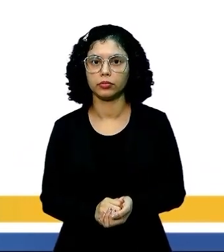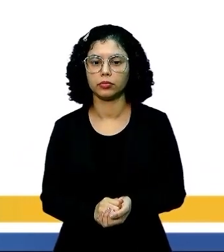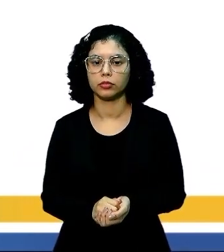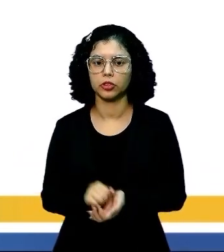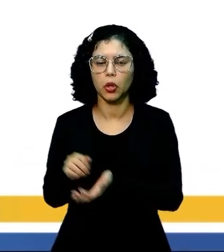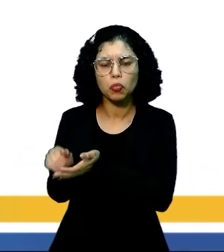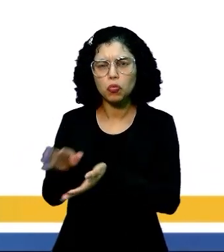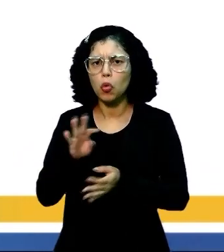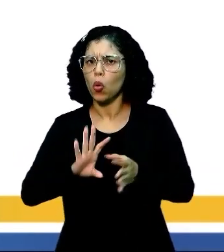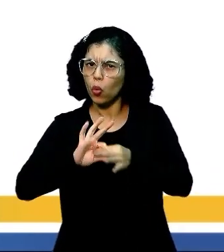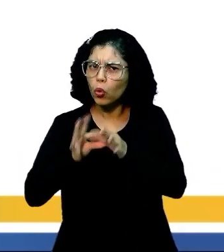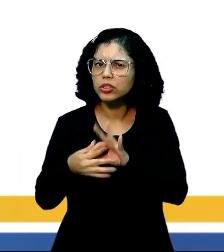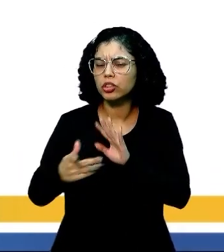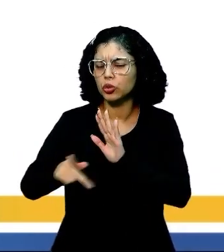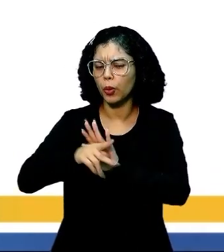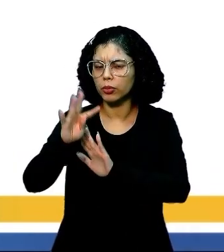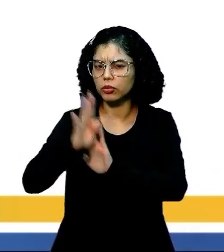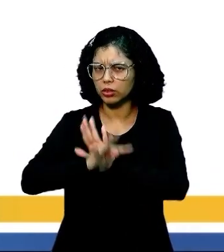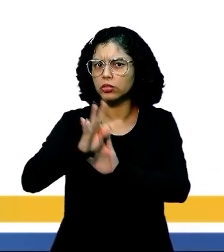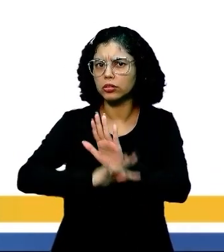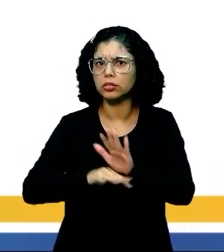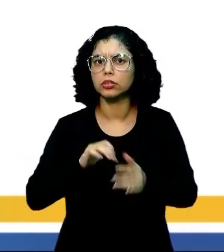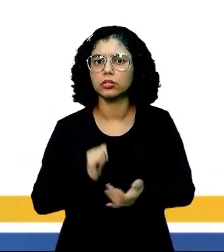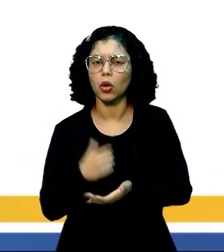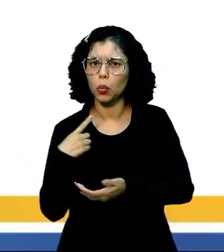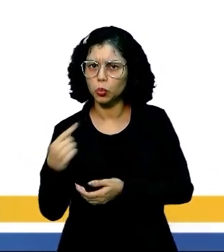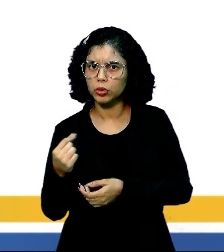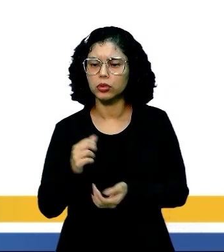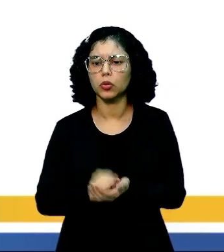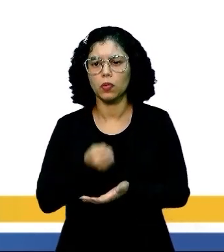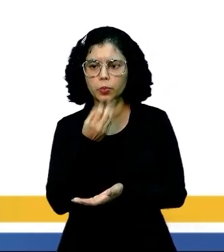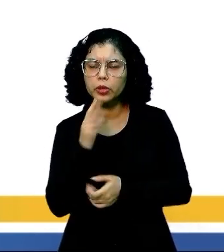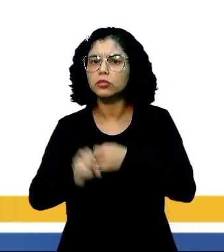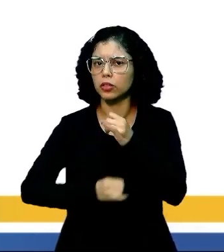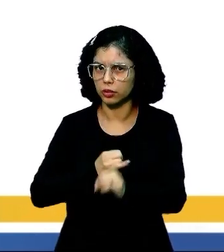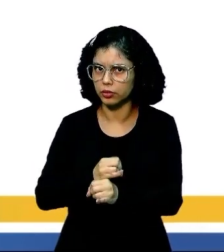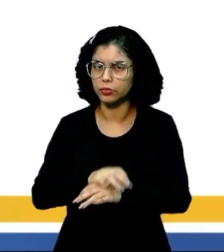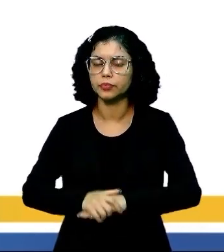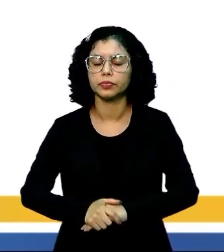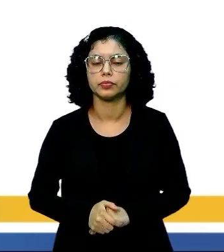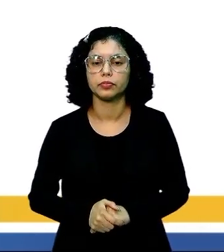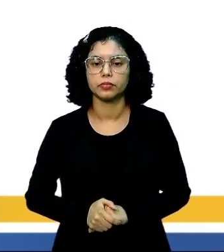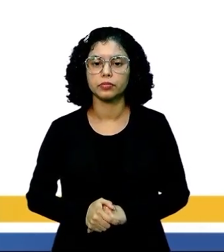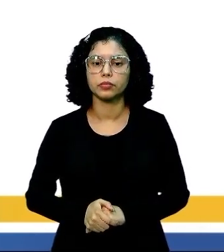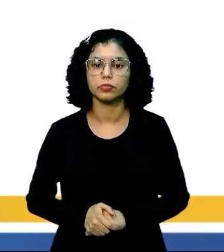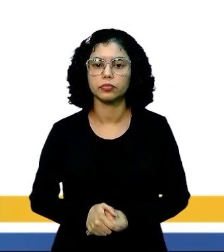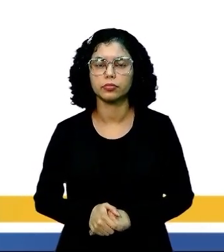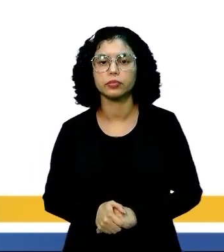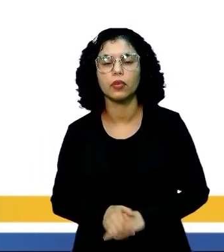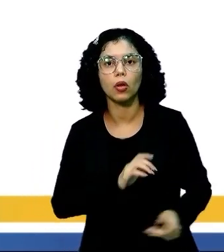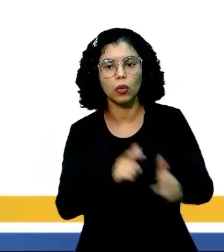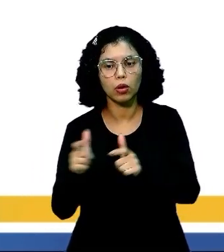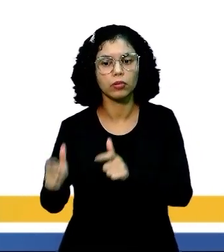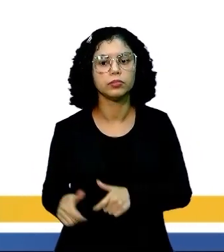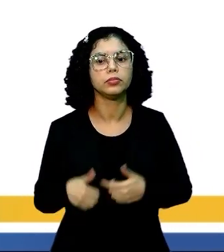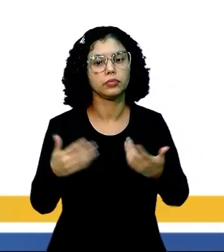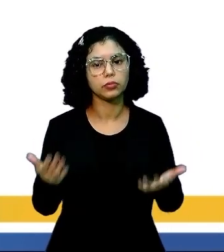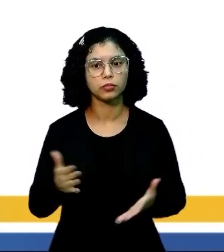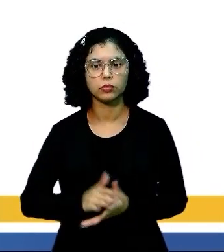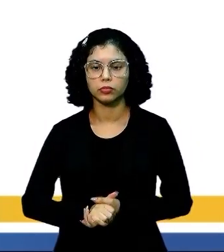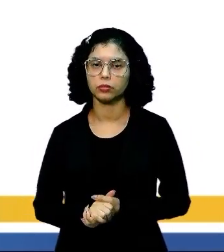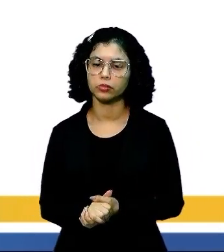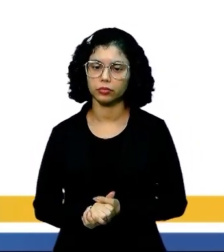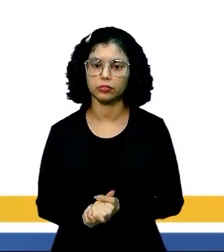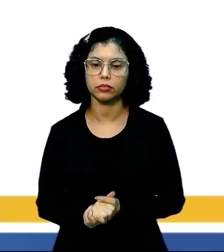foge do contexto, né, assim, dos benefícios da internet. Conhecer diferentes lugares, né, também a gente pode fazer